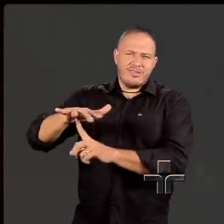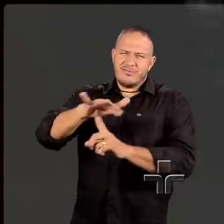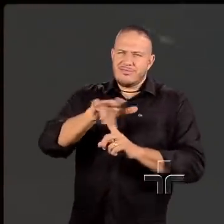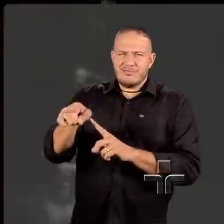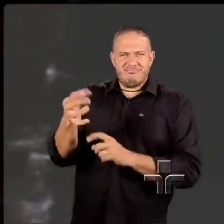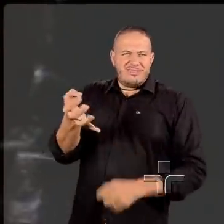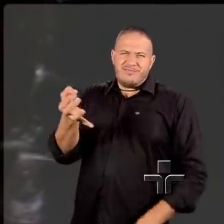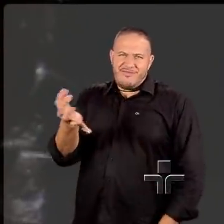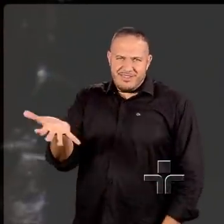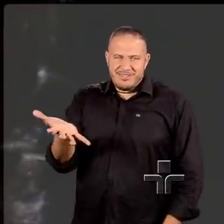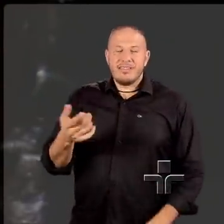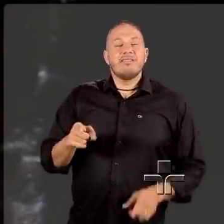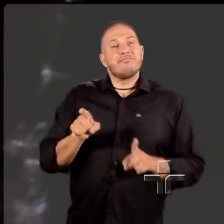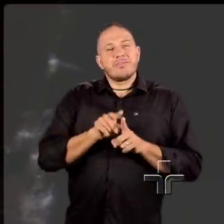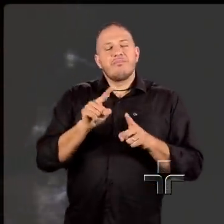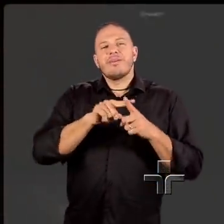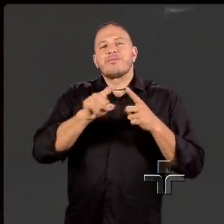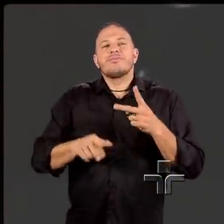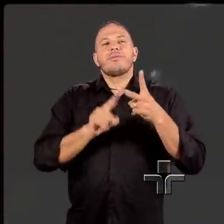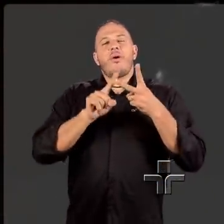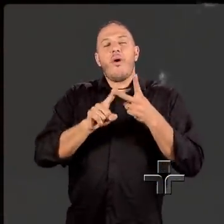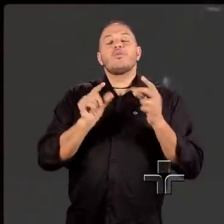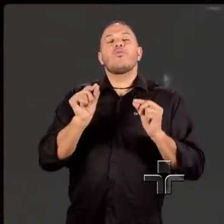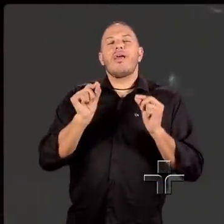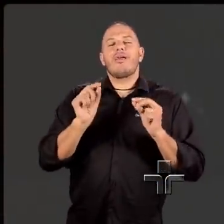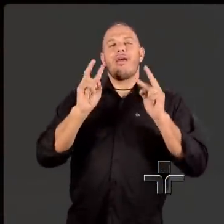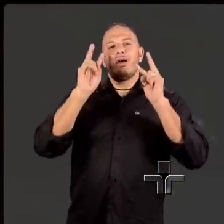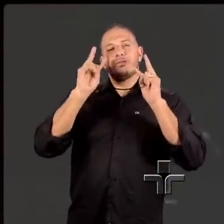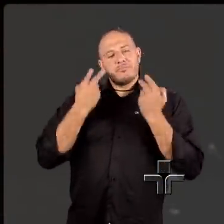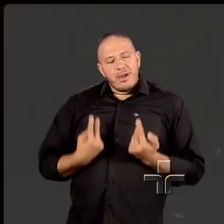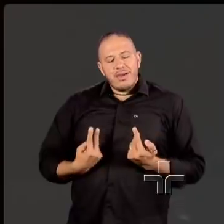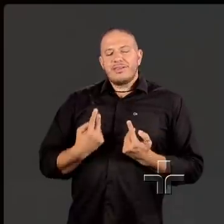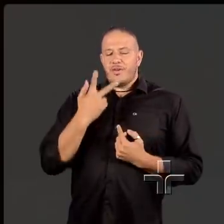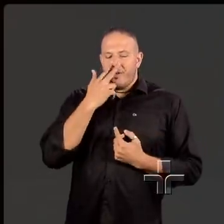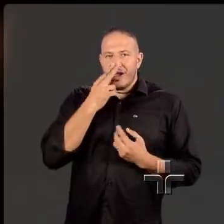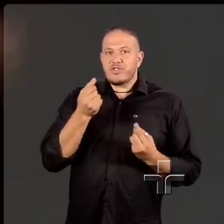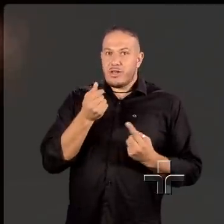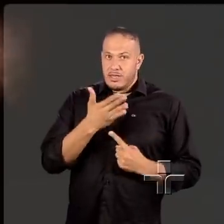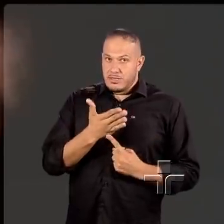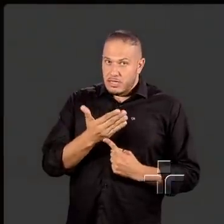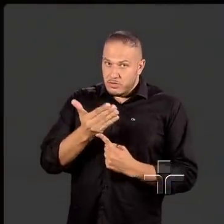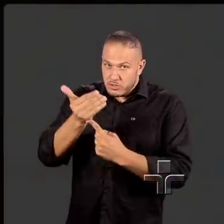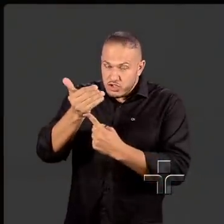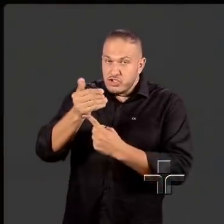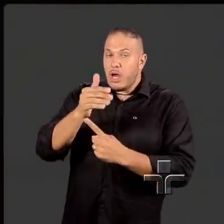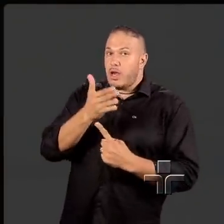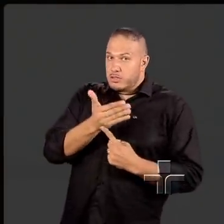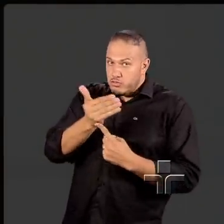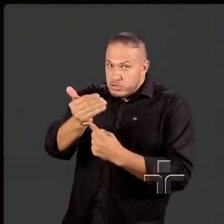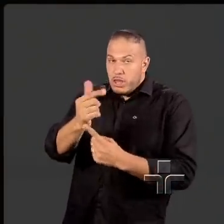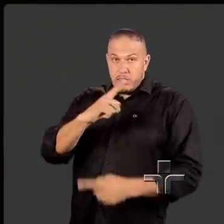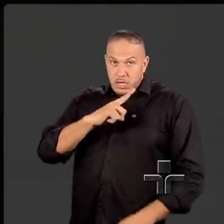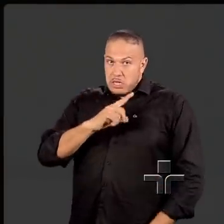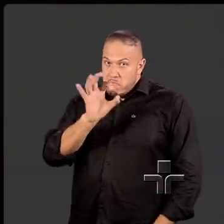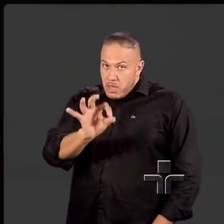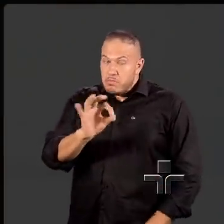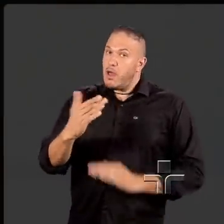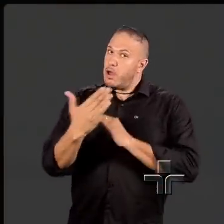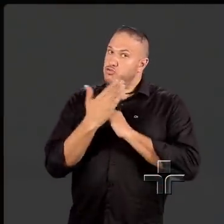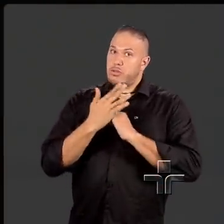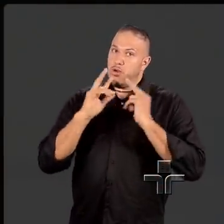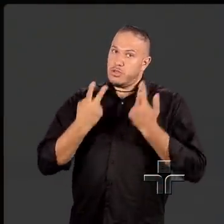precisão. E a outra coisa é o aspecto humano. Eu acho que essa tecnologia deve vir para ajudar ao ser humano e